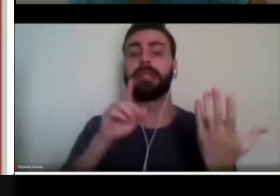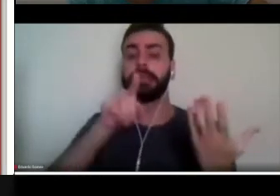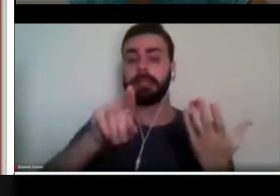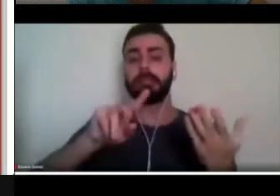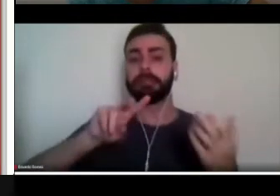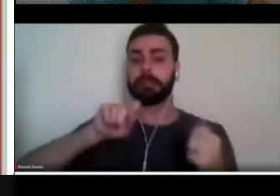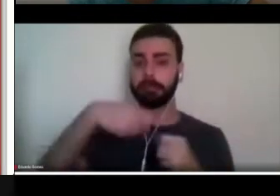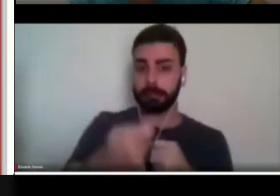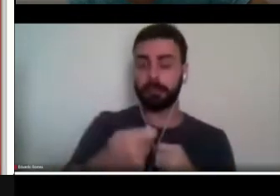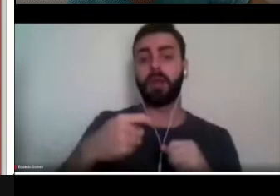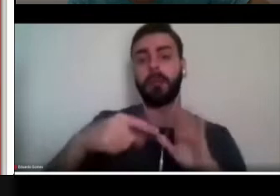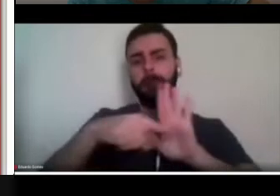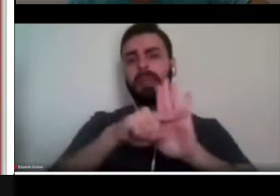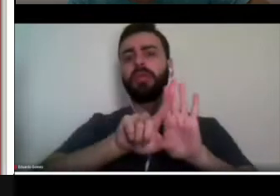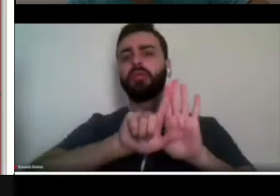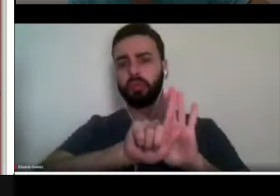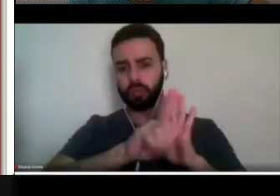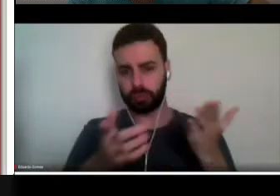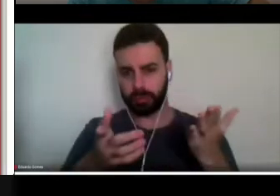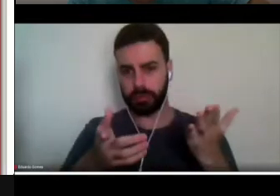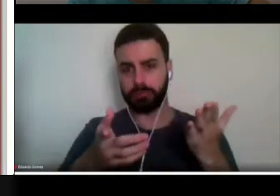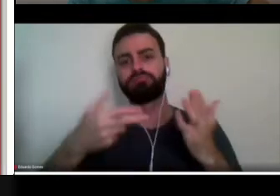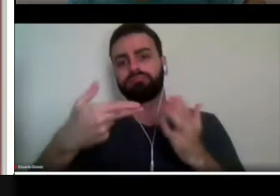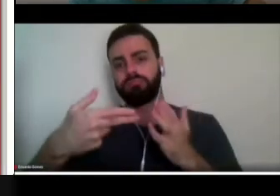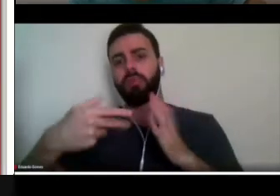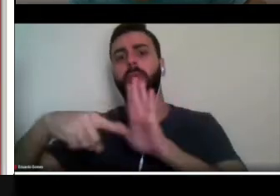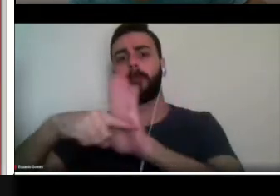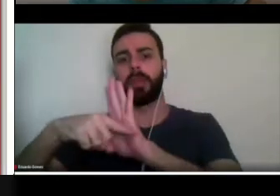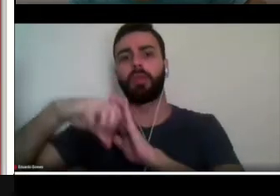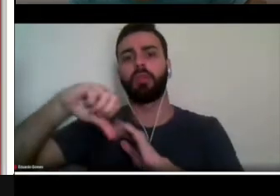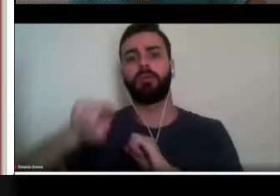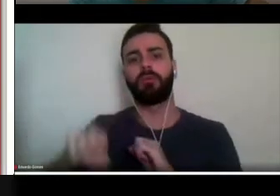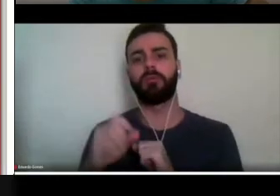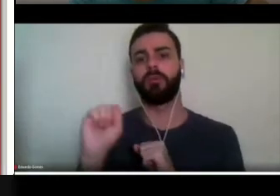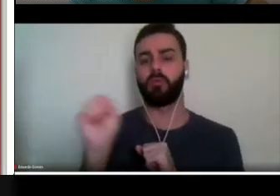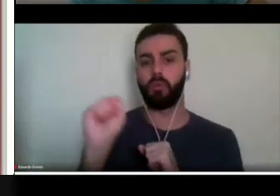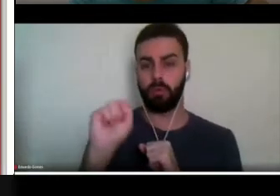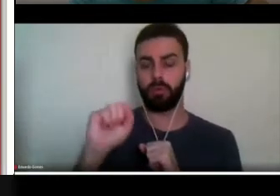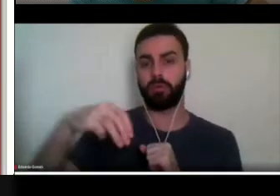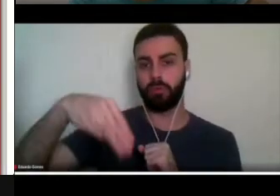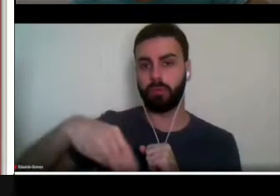menos 9,8 metros por segundo ao quadrado.